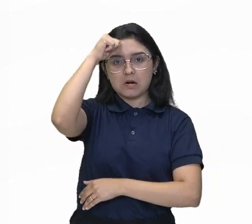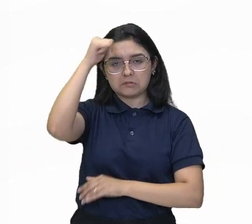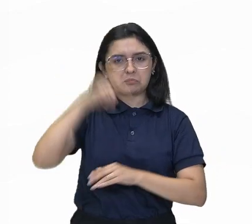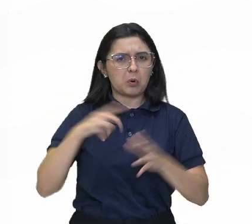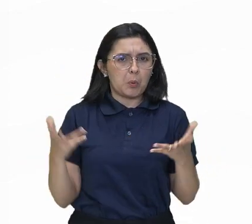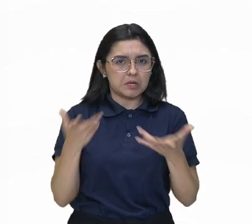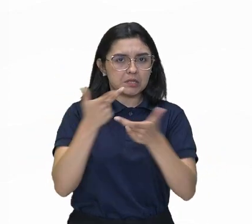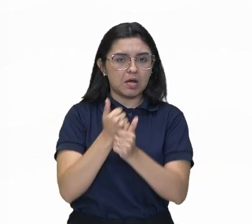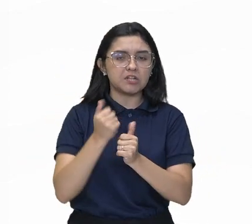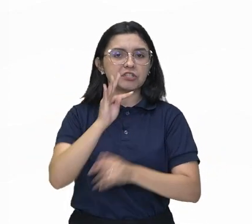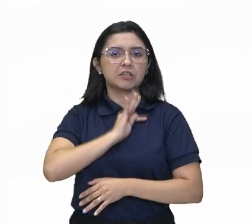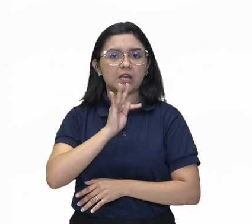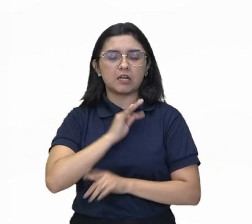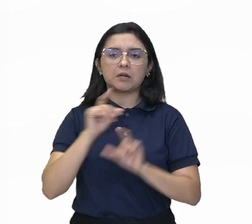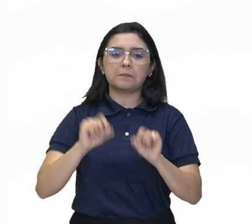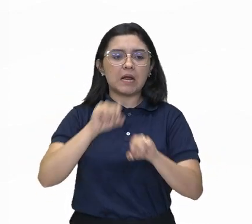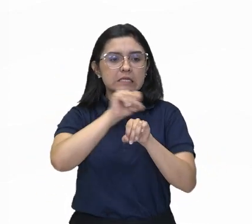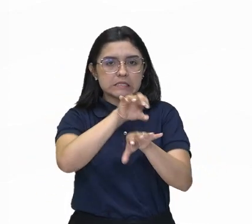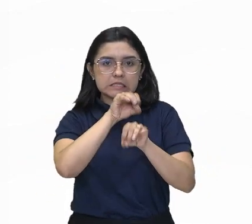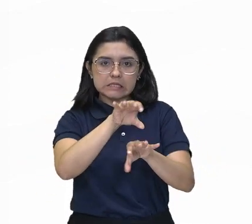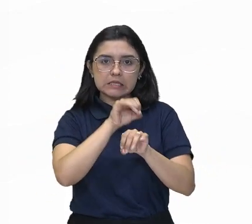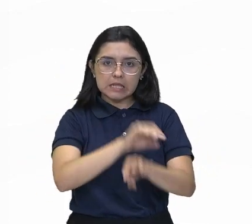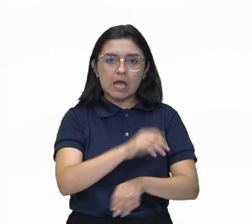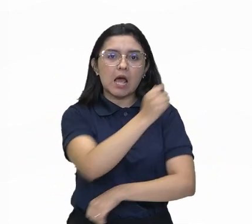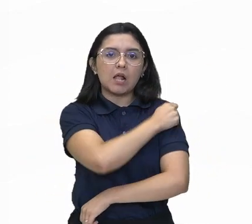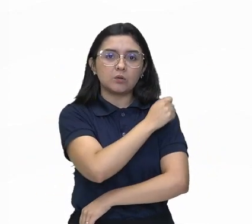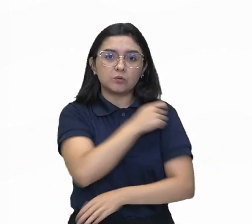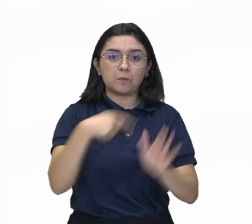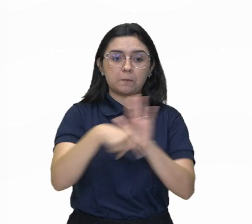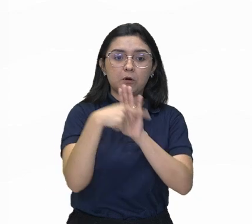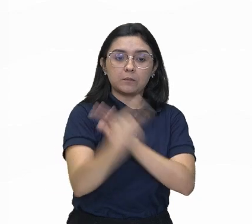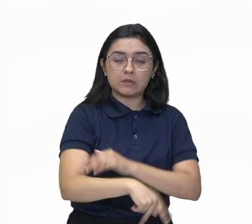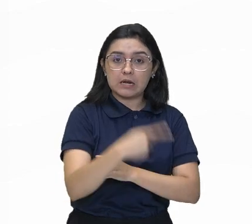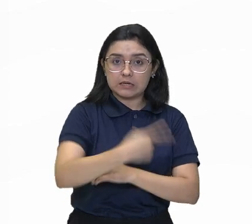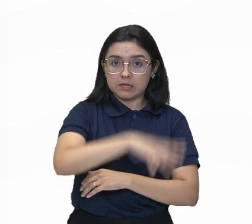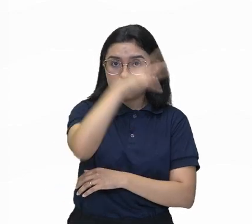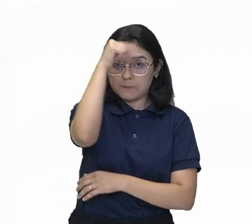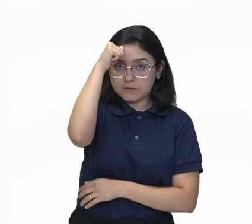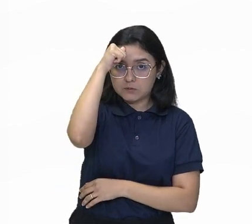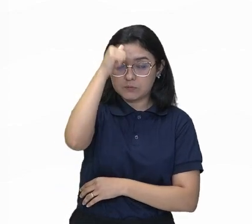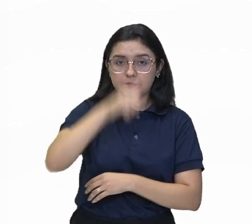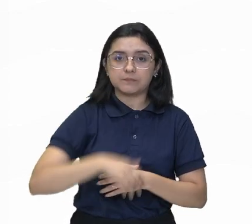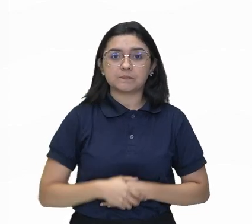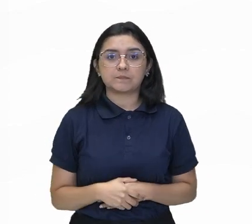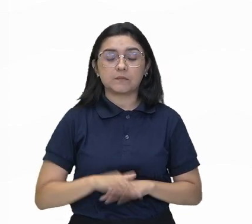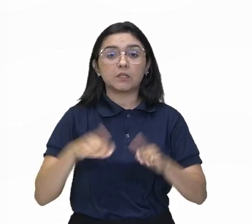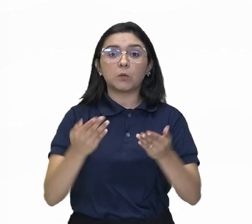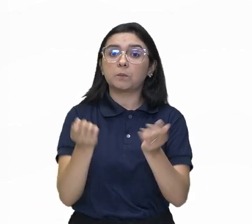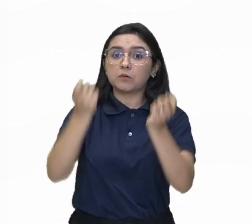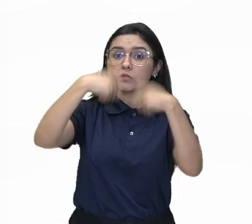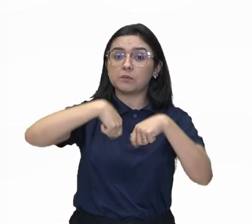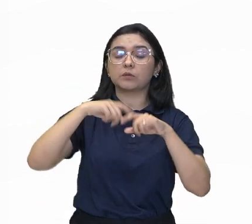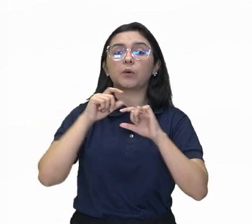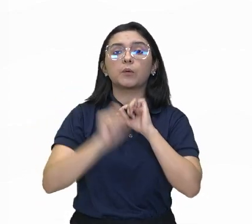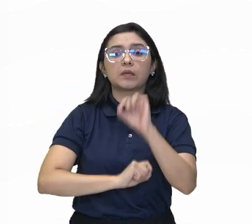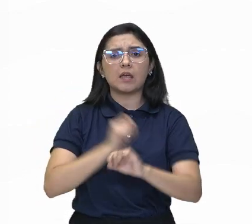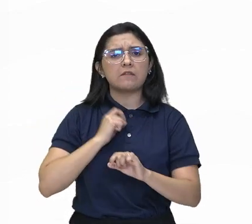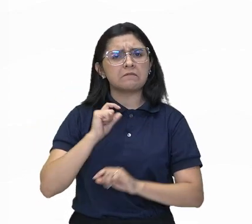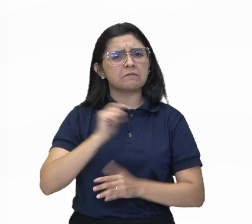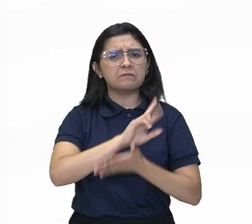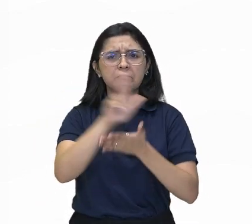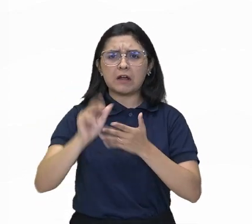técnica para ministrar as aulas e capacitar os artistas amazonenses, o que permitiu a realização de